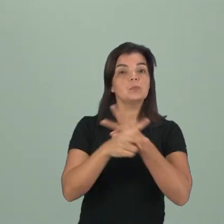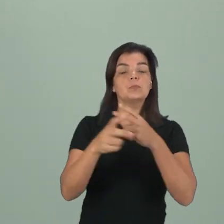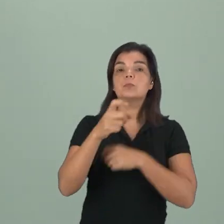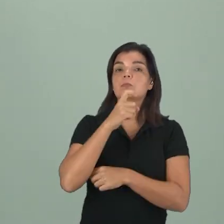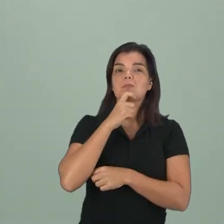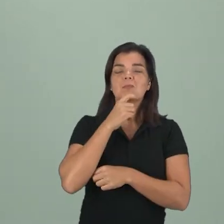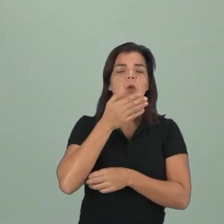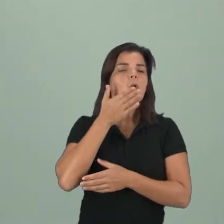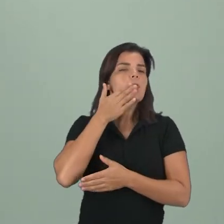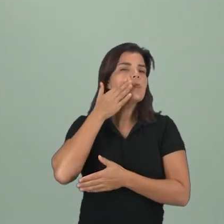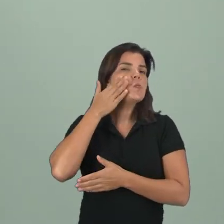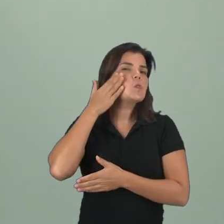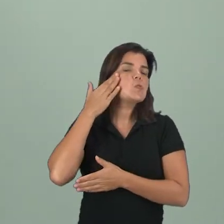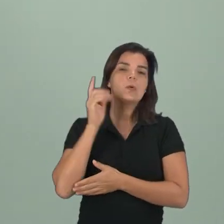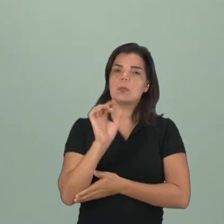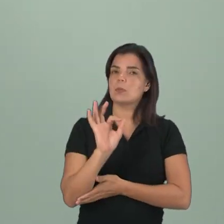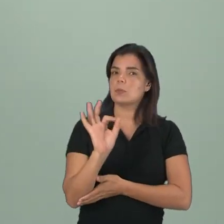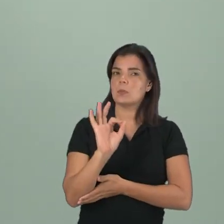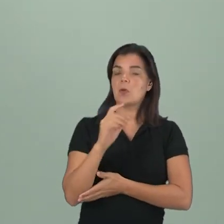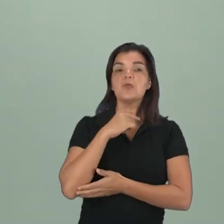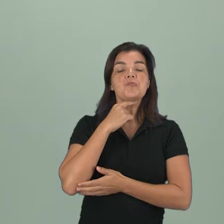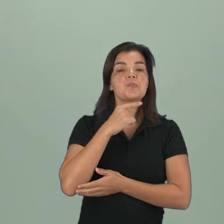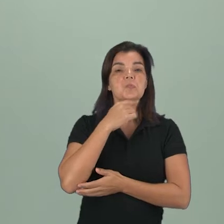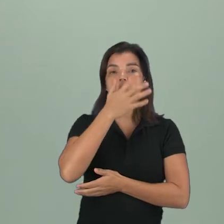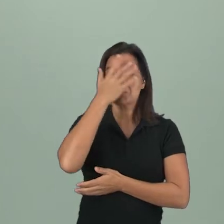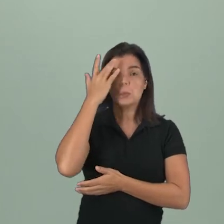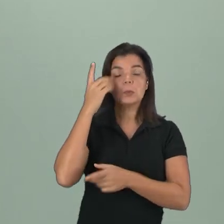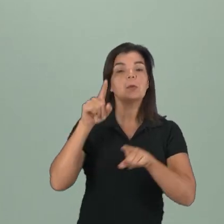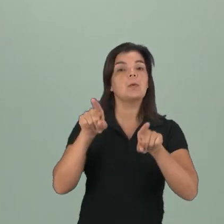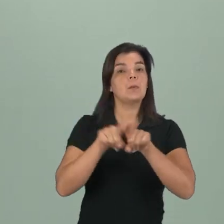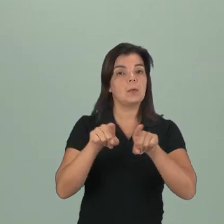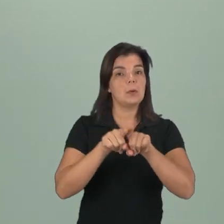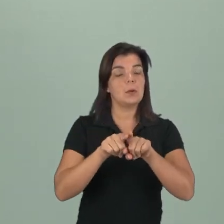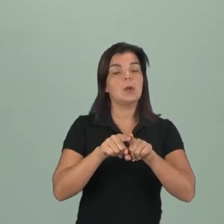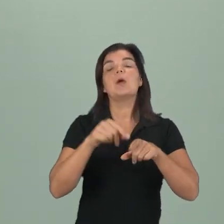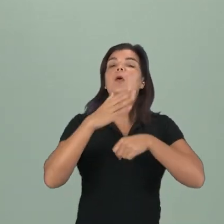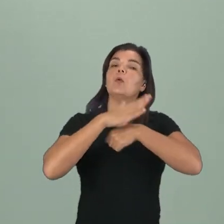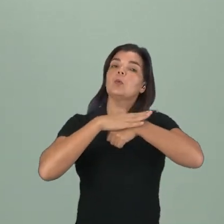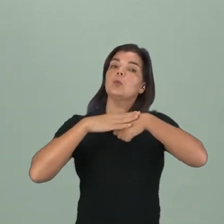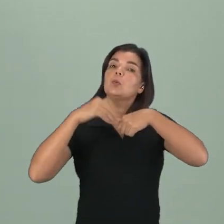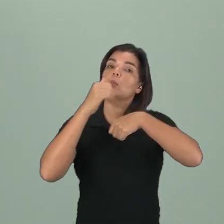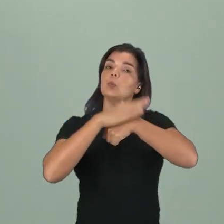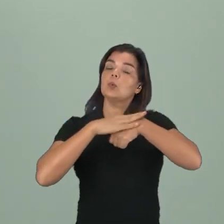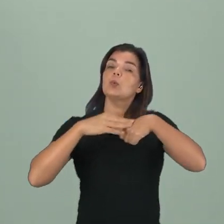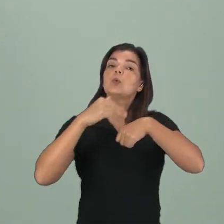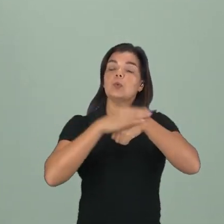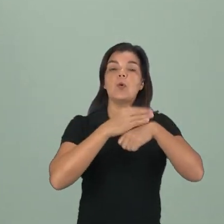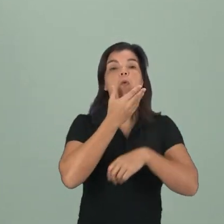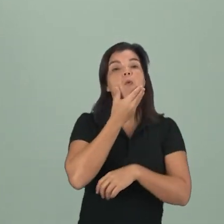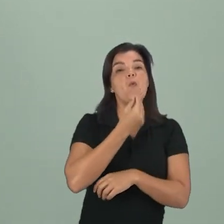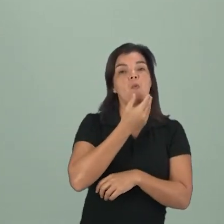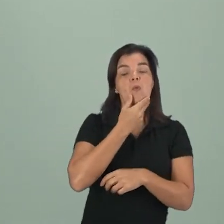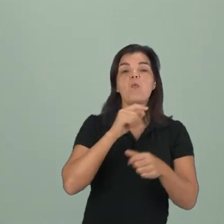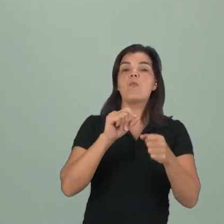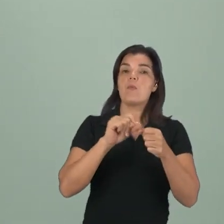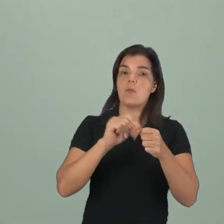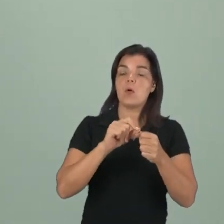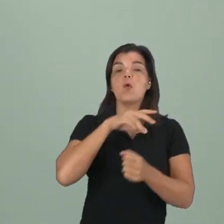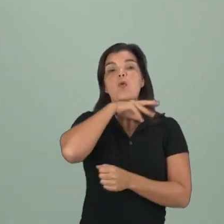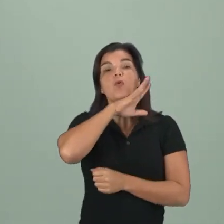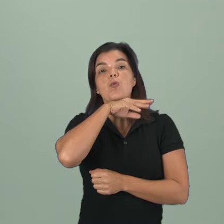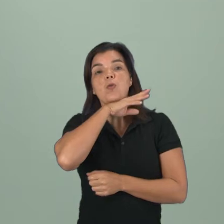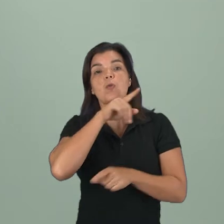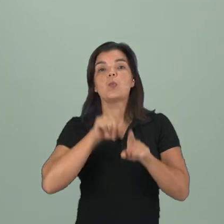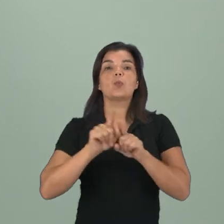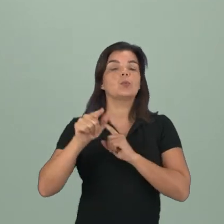não acaricia o rosto de nenhuma pessoa. Acariciar é uma ação que o homem faz, que um animal